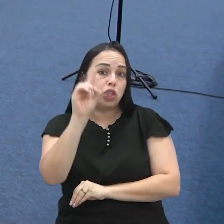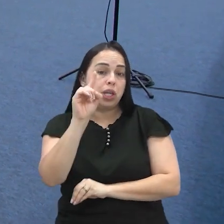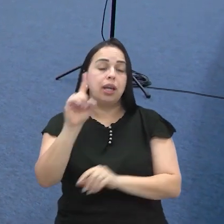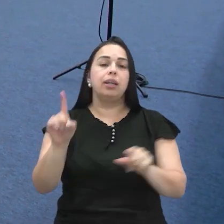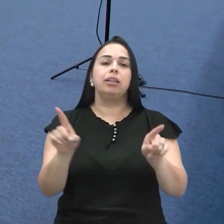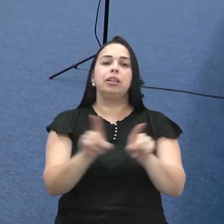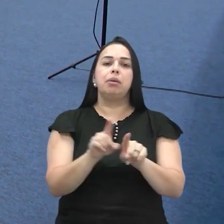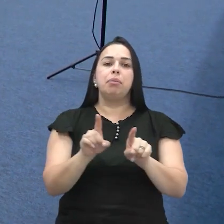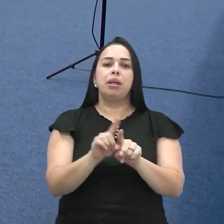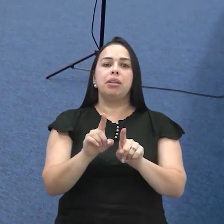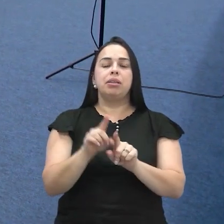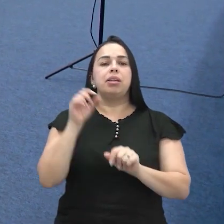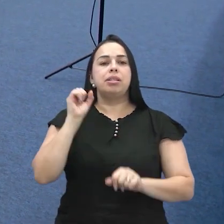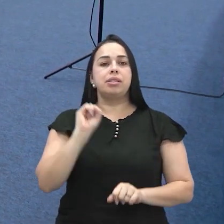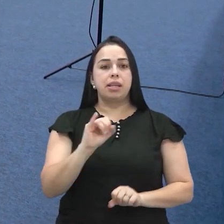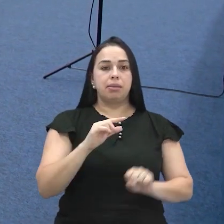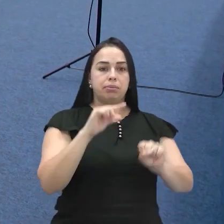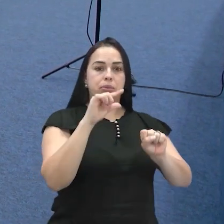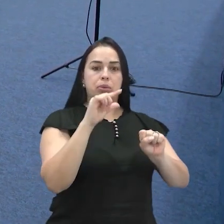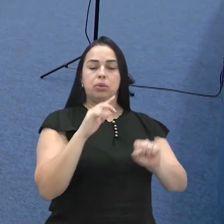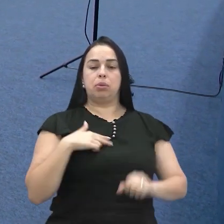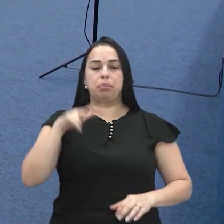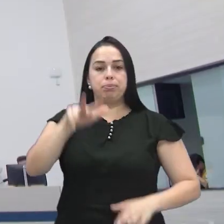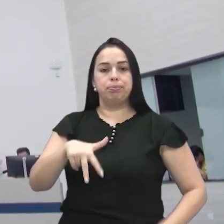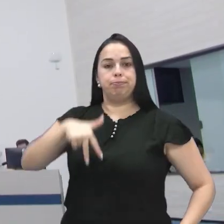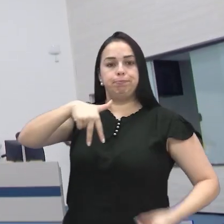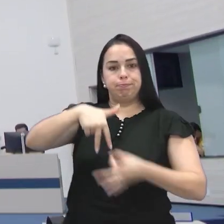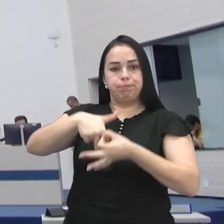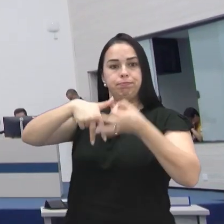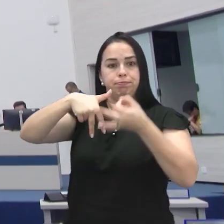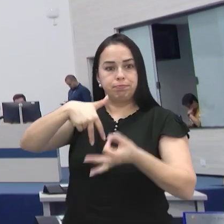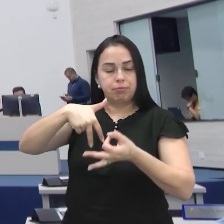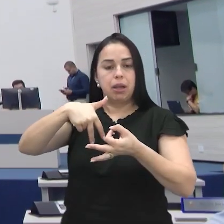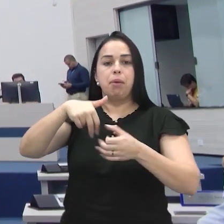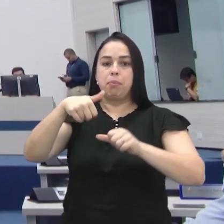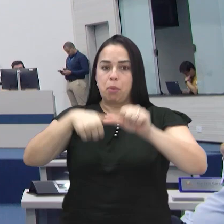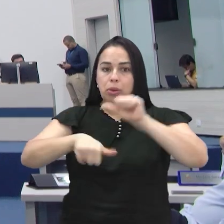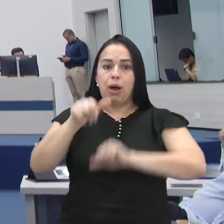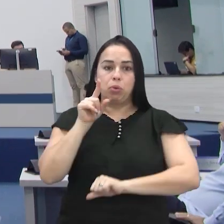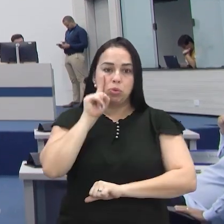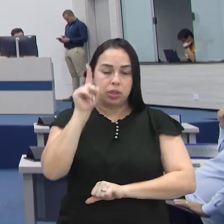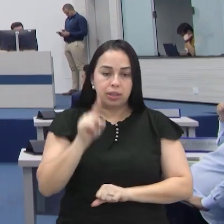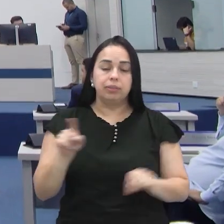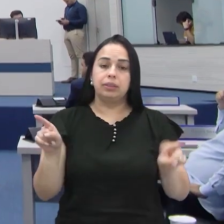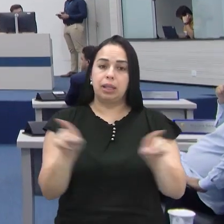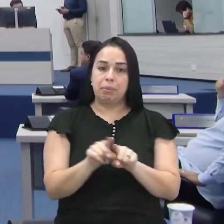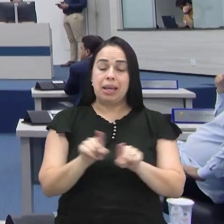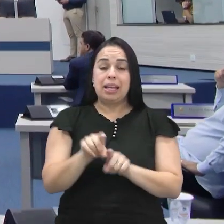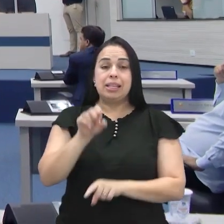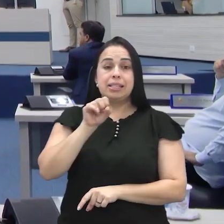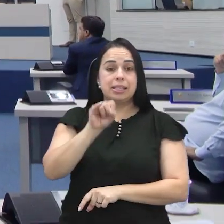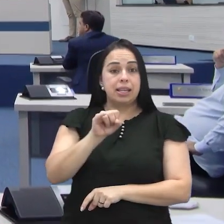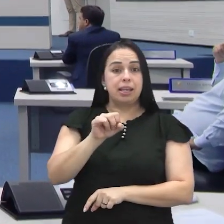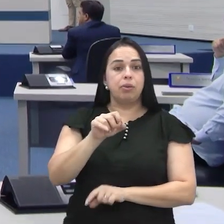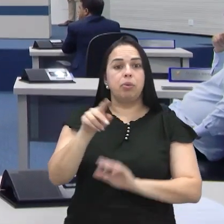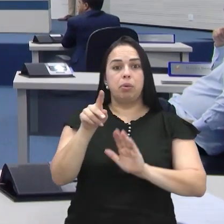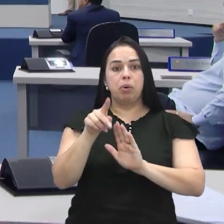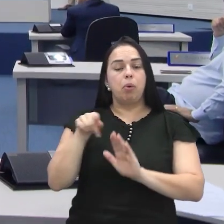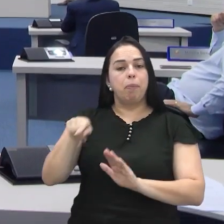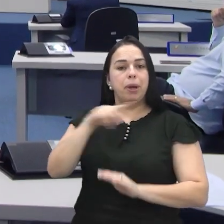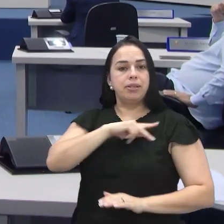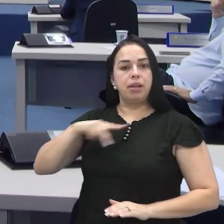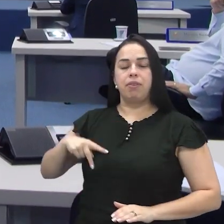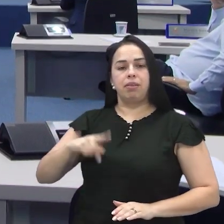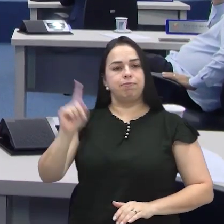e revoga os artigos relacionados à tribuna livre. Além disso, em caso de recurso contra ato do presidente, a